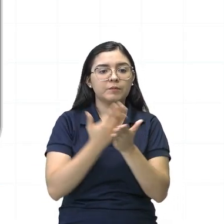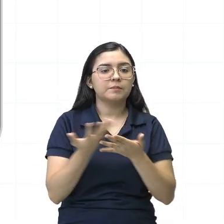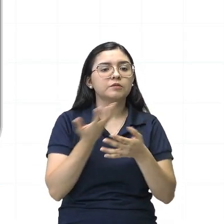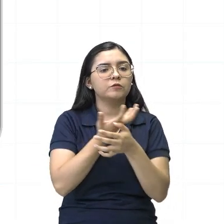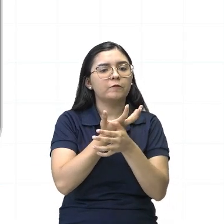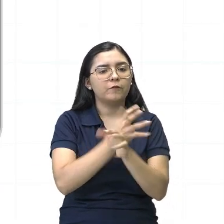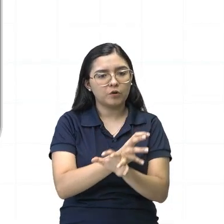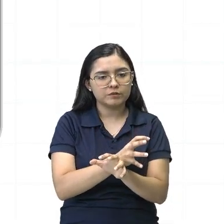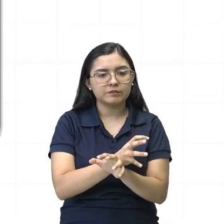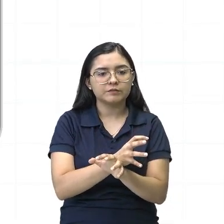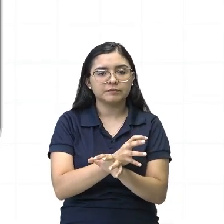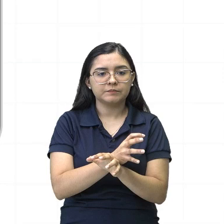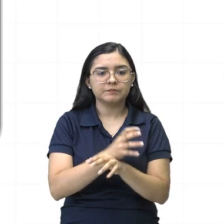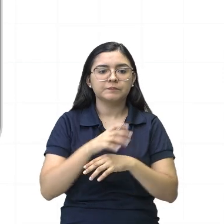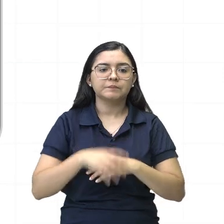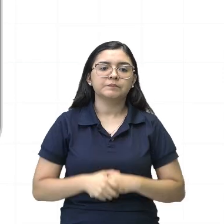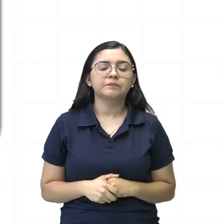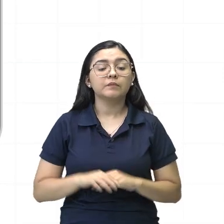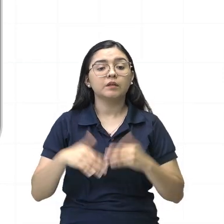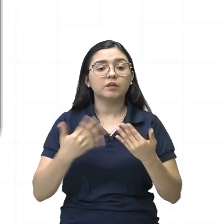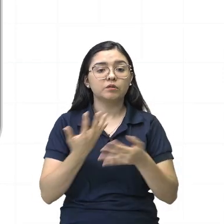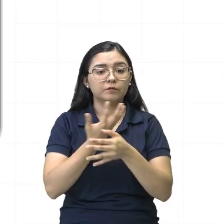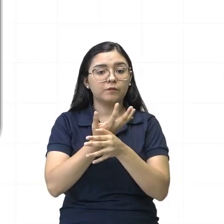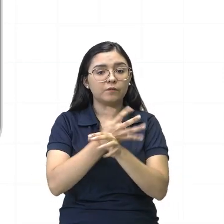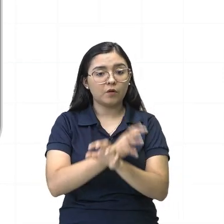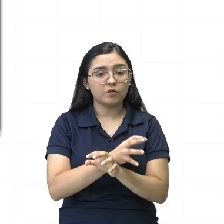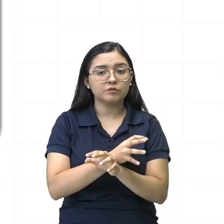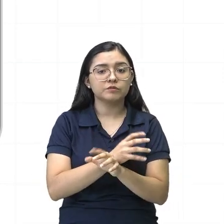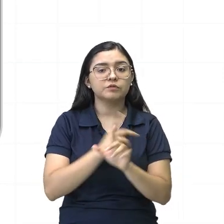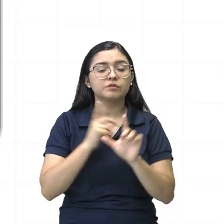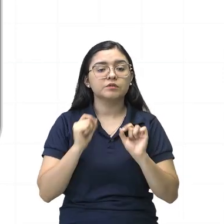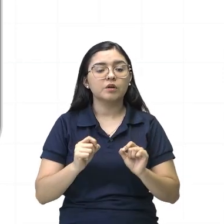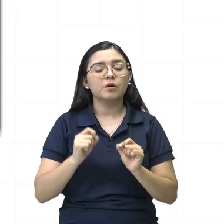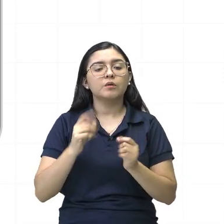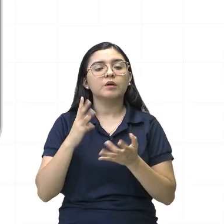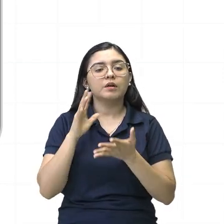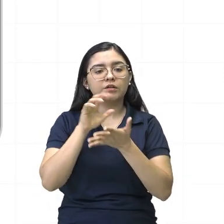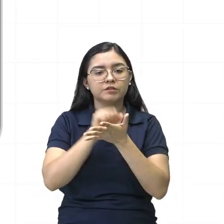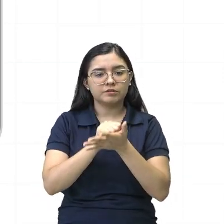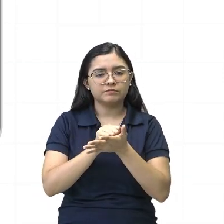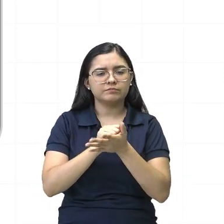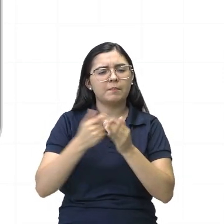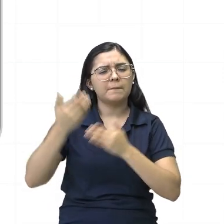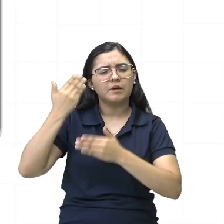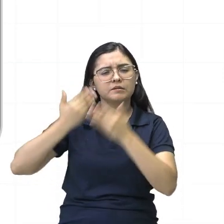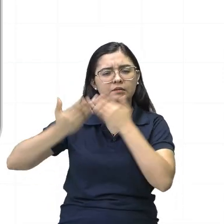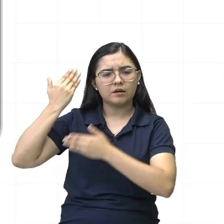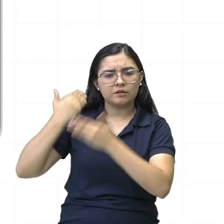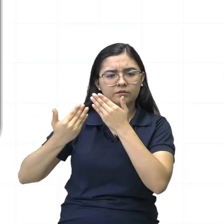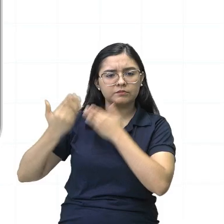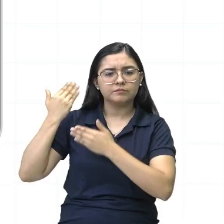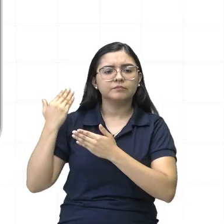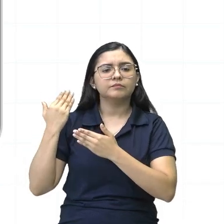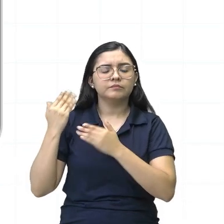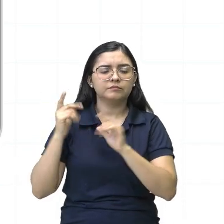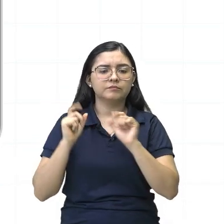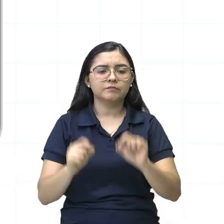fósseis. Então, os fósseis eles são registros de formas ancestrais, né,